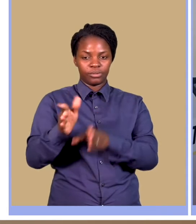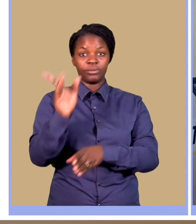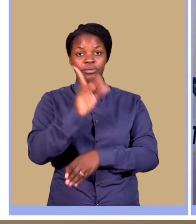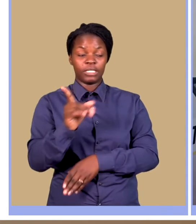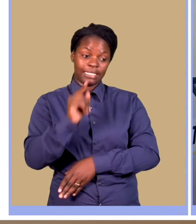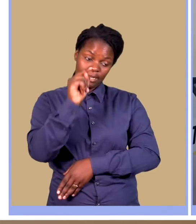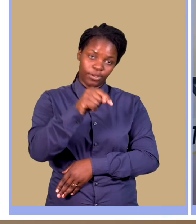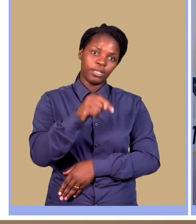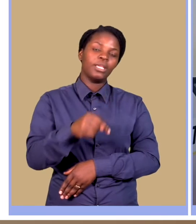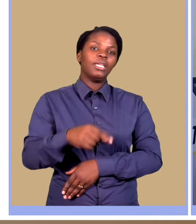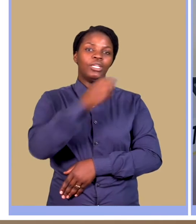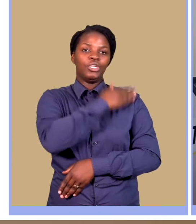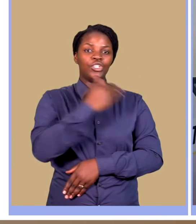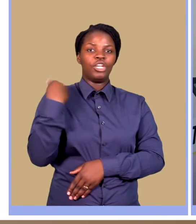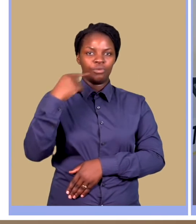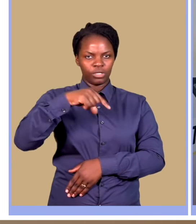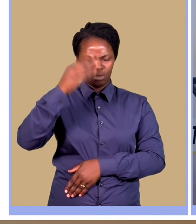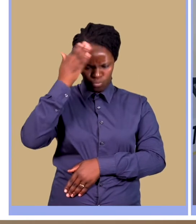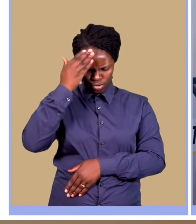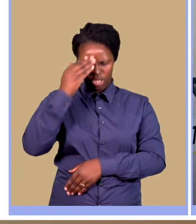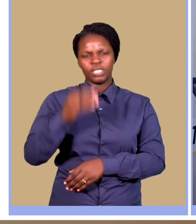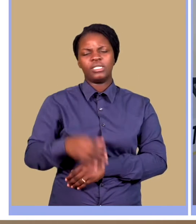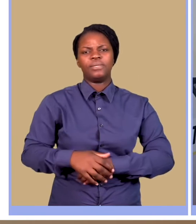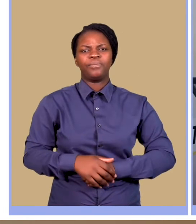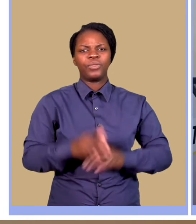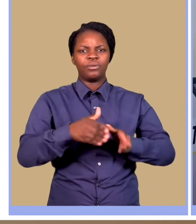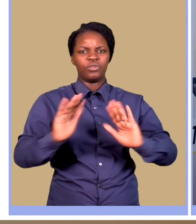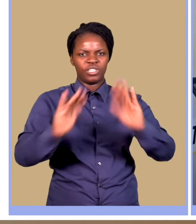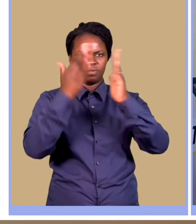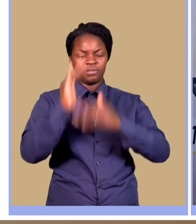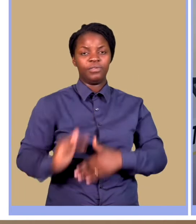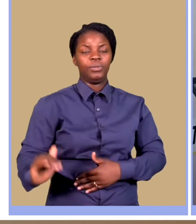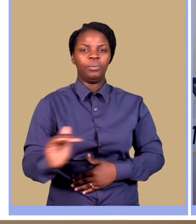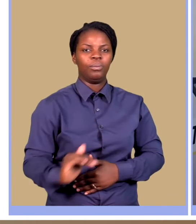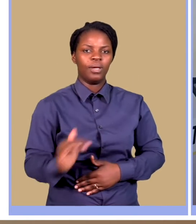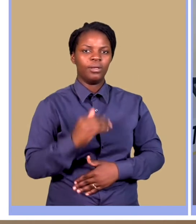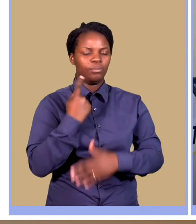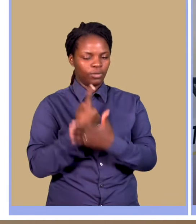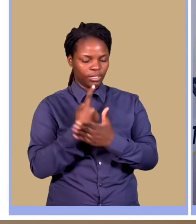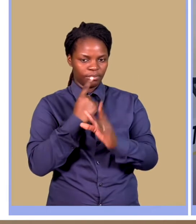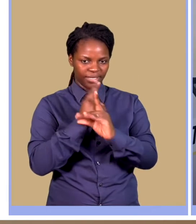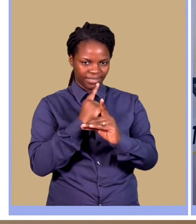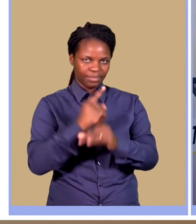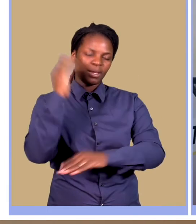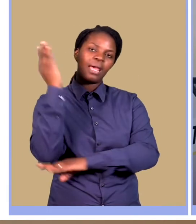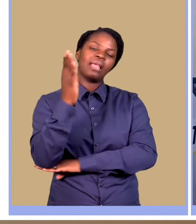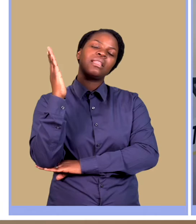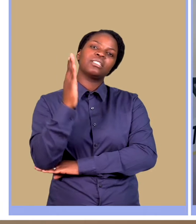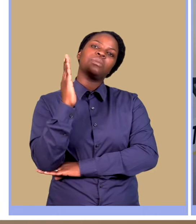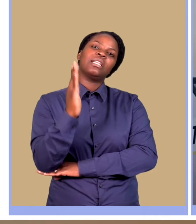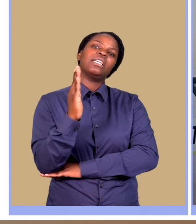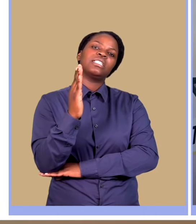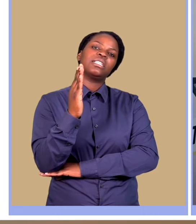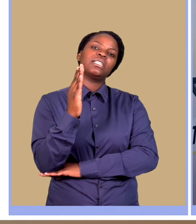parte nesta palestra, nessas palestras neste caso, e para que elas também possam